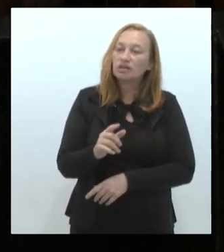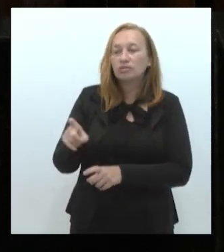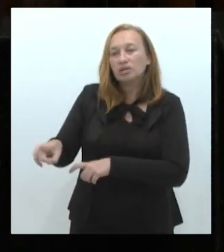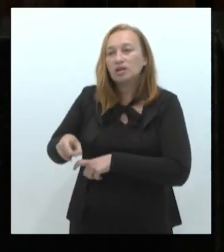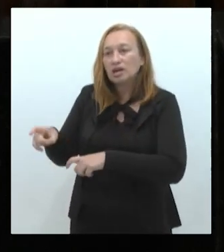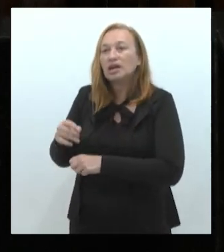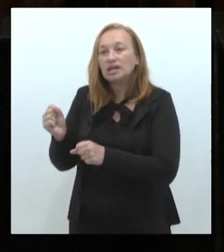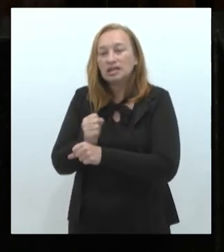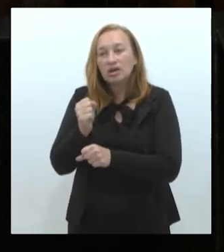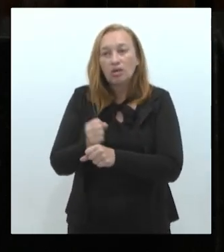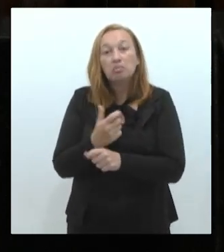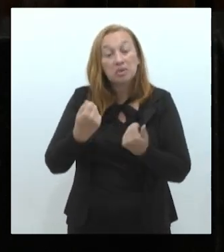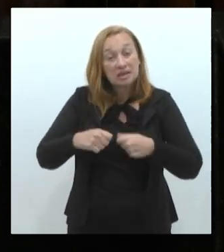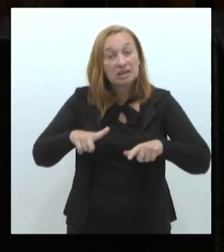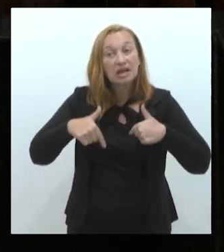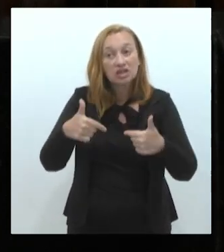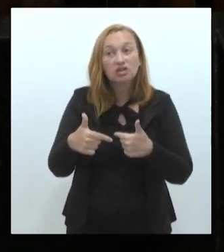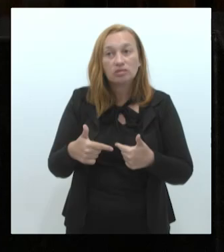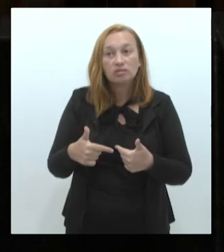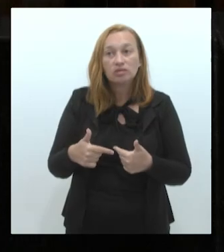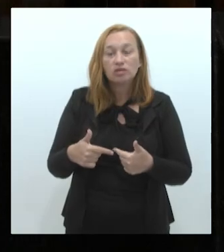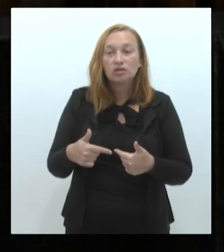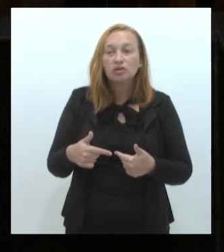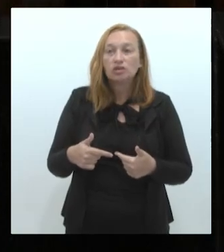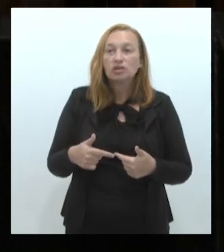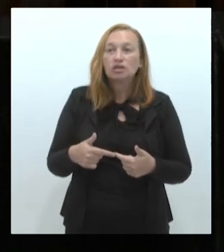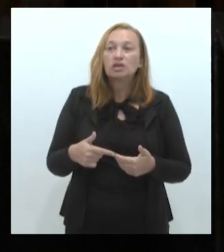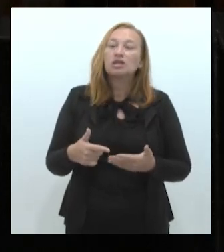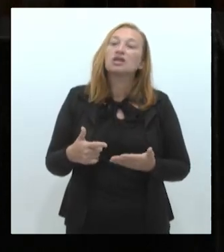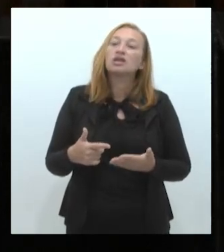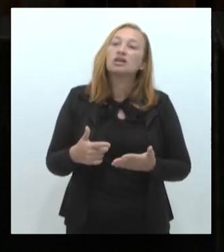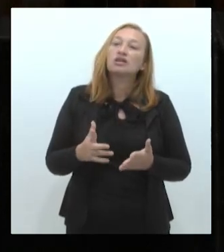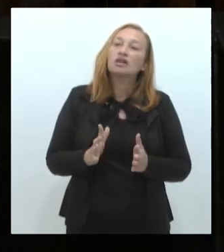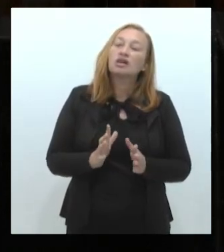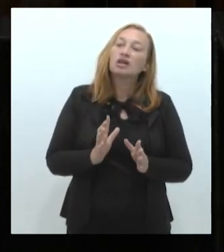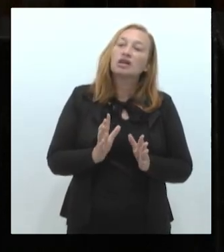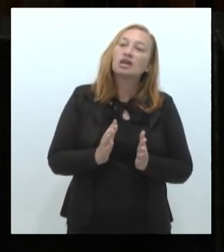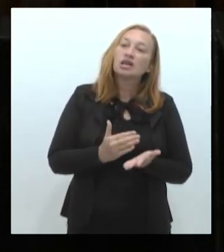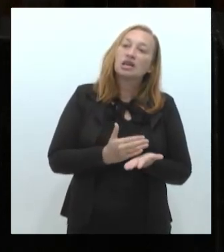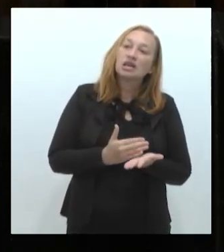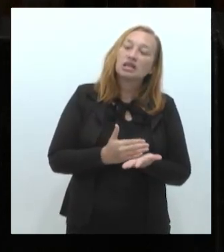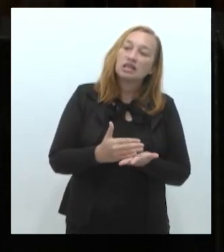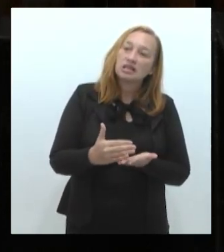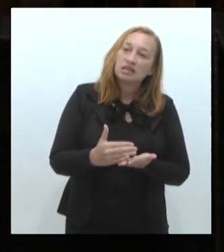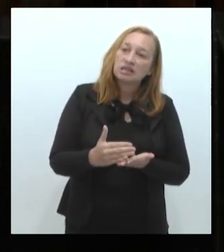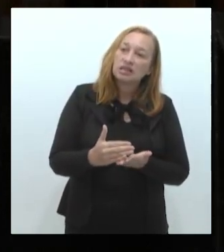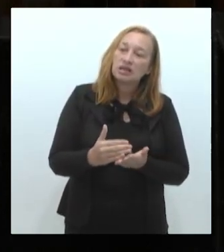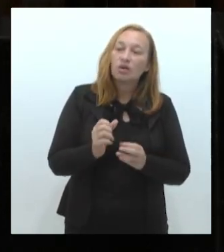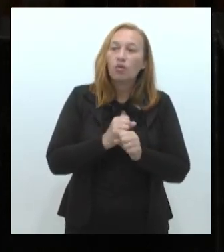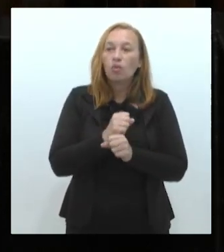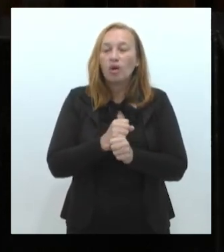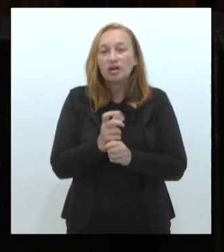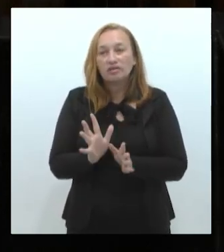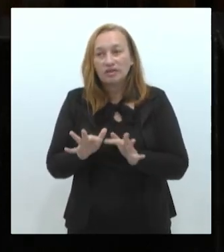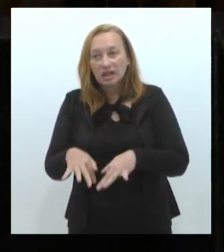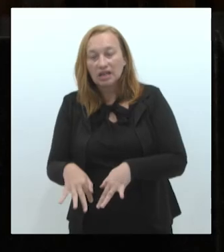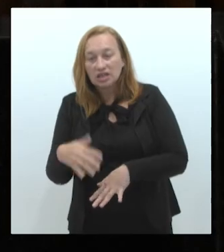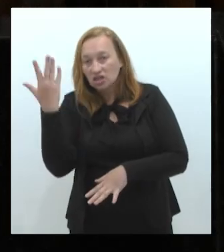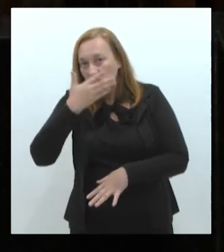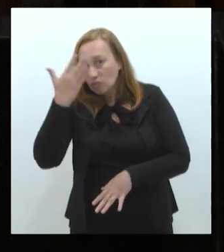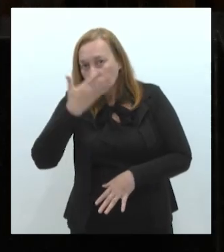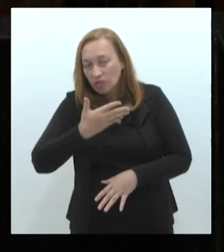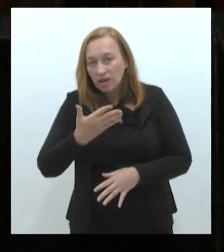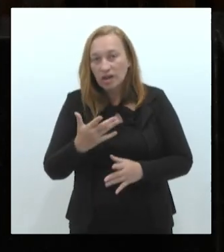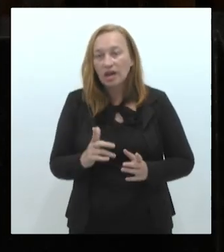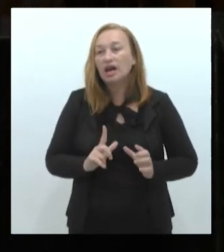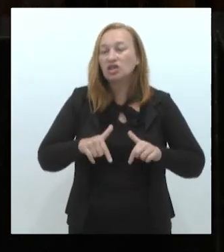precisam sair para ontem, porque entra verão, sai verão, a gente continua com medo das inundações e as pessoas morrendo e perdendo suas coisas. Então, é um trabalho